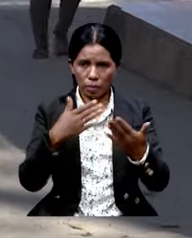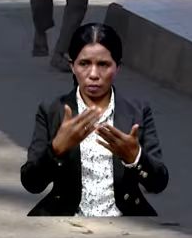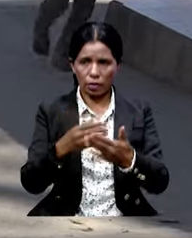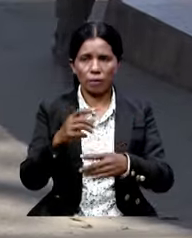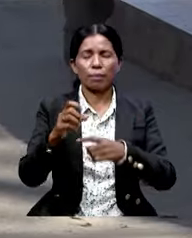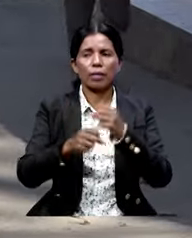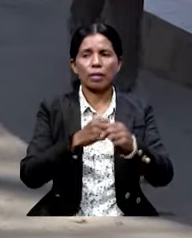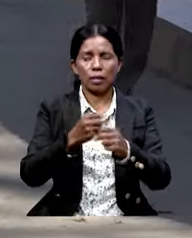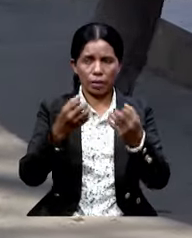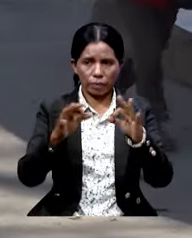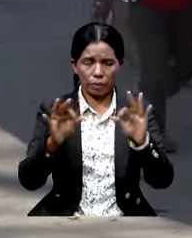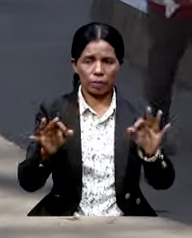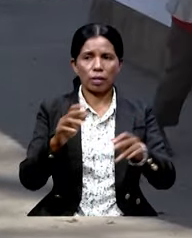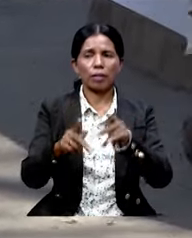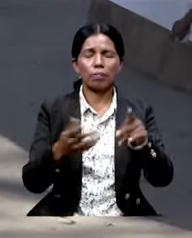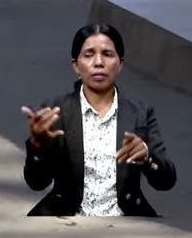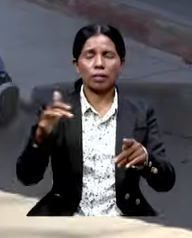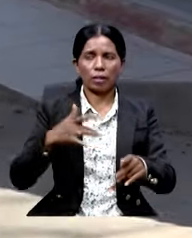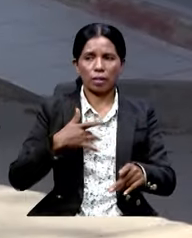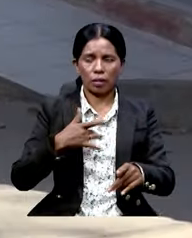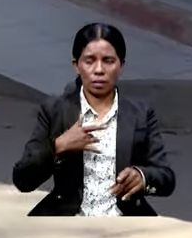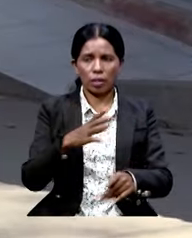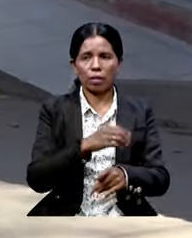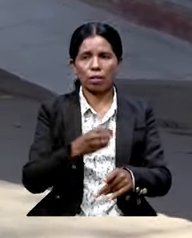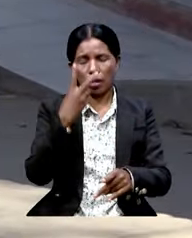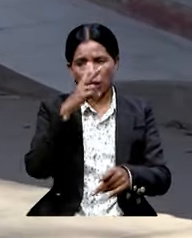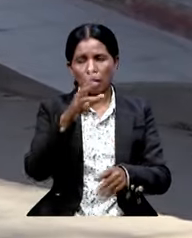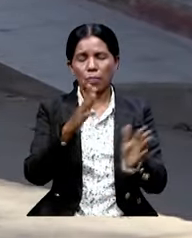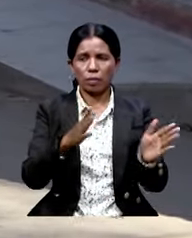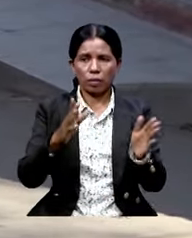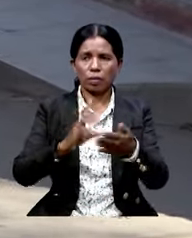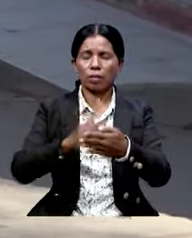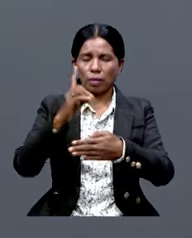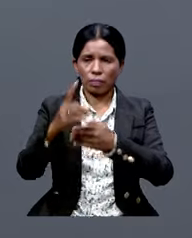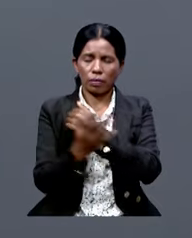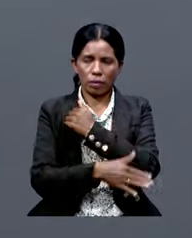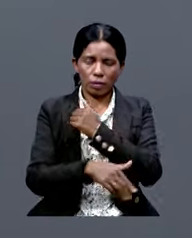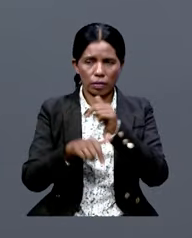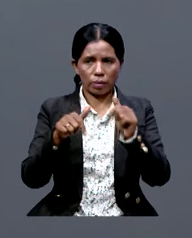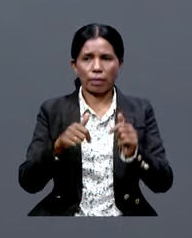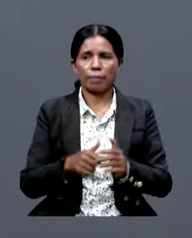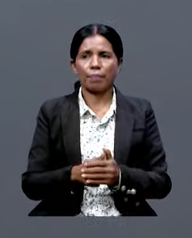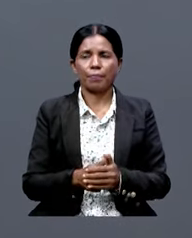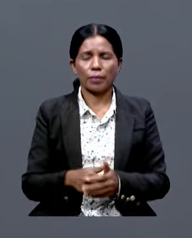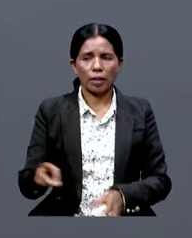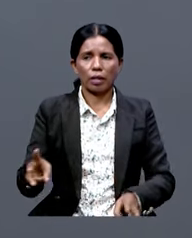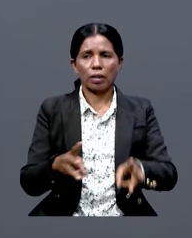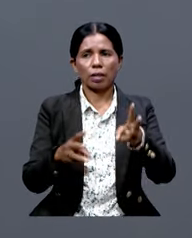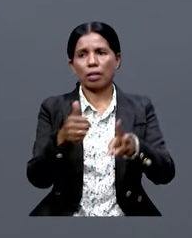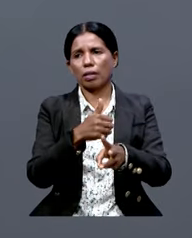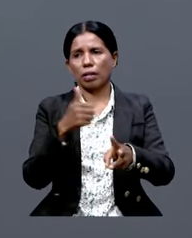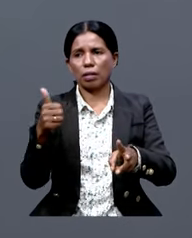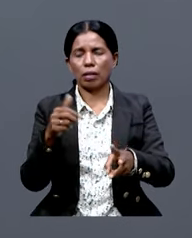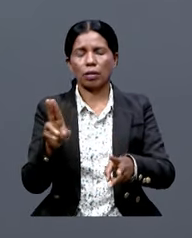remata povo sira mos belesenti no goza processo de desenvolvimento ia país ne tanda lancelu as leiras pa executação